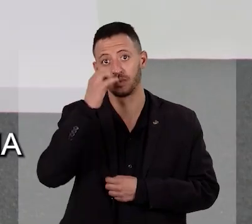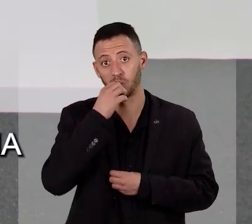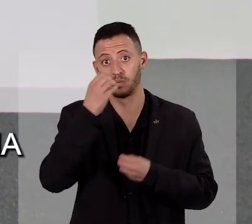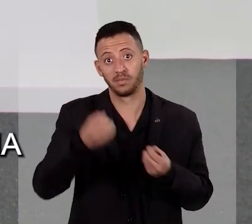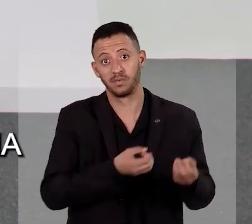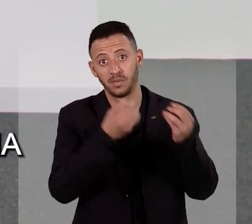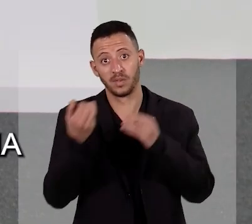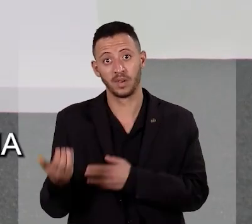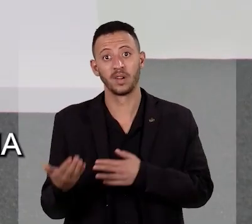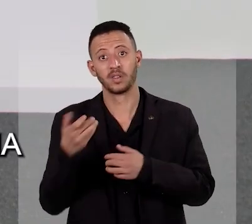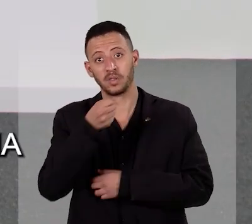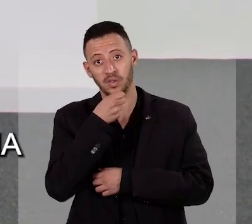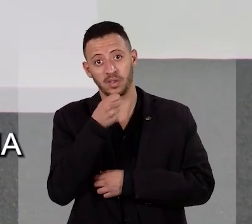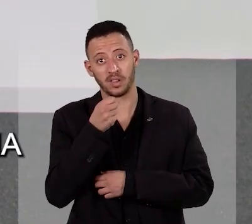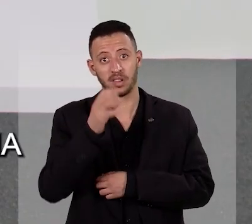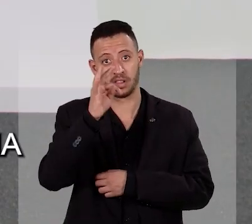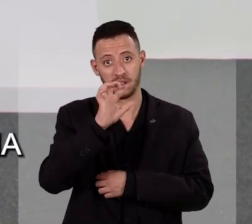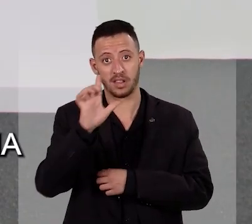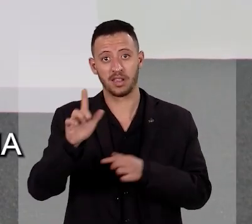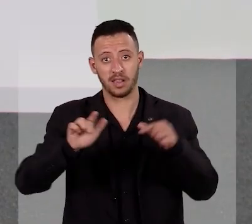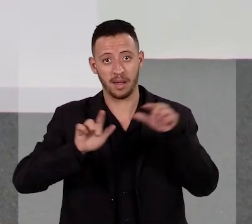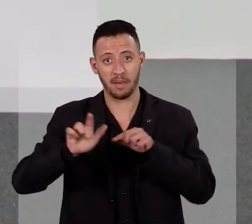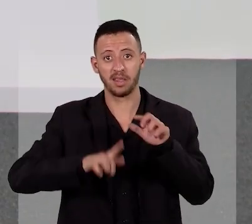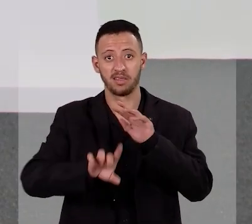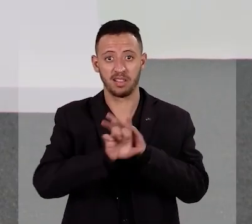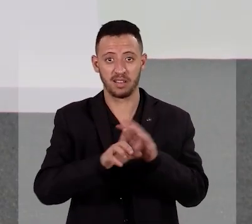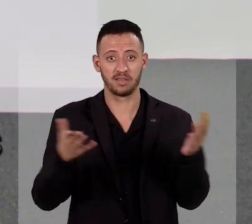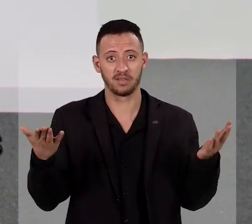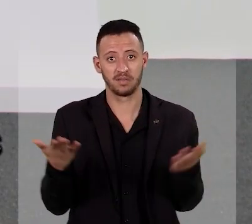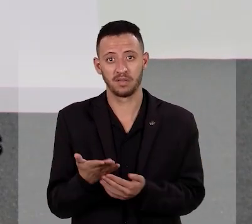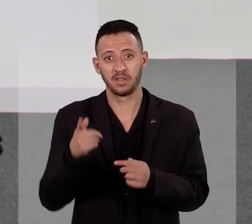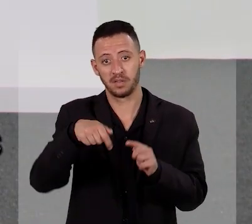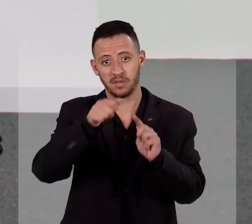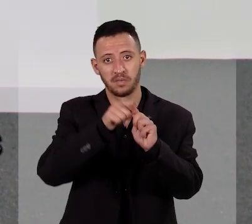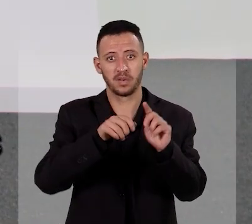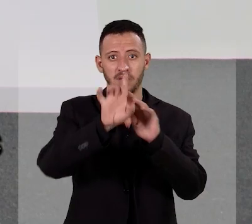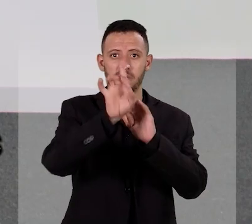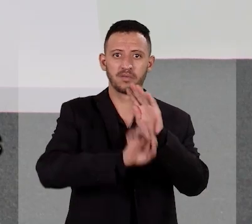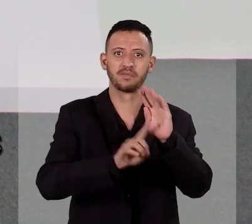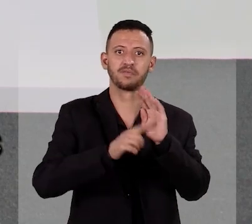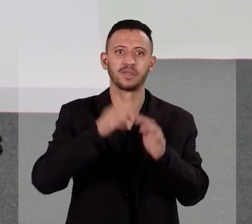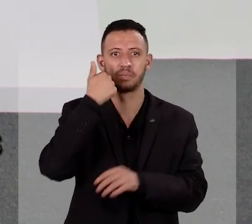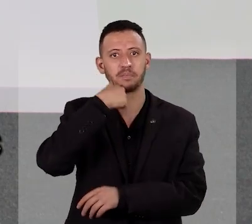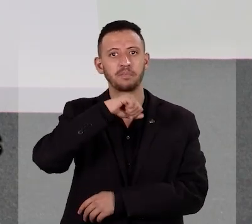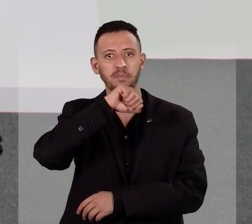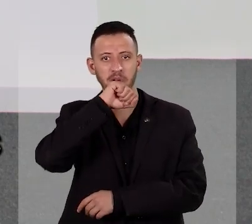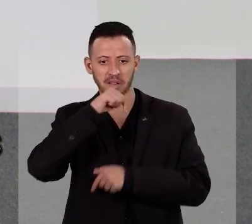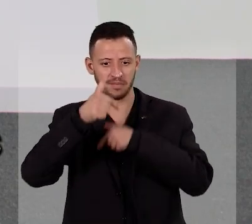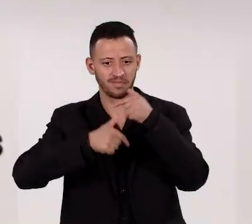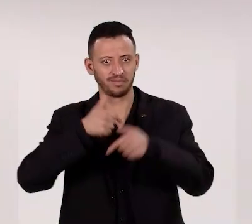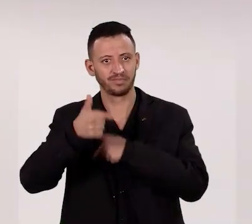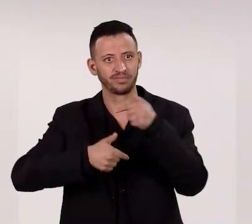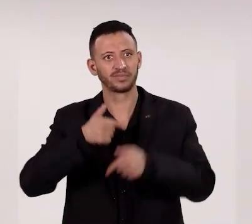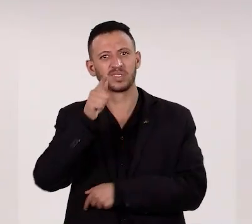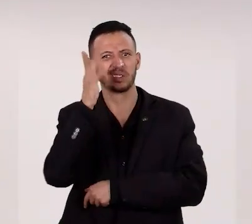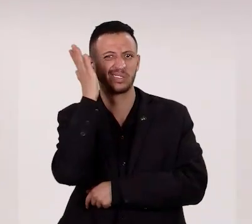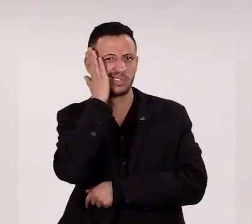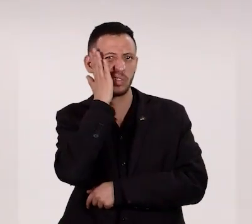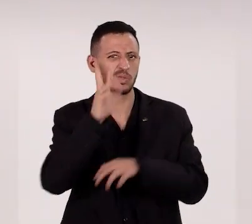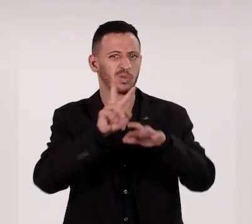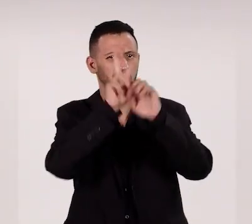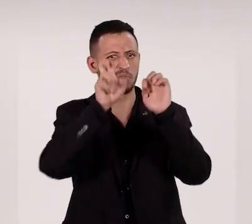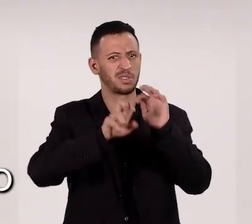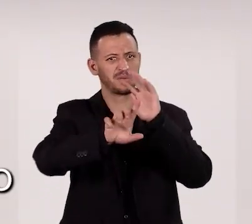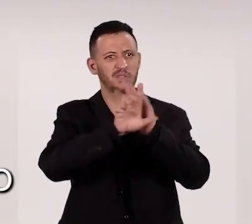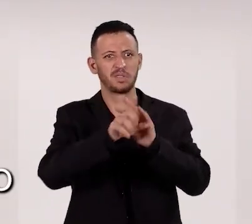Olá, seja bem-vindo ao programa Trabalho Legal de Maio. Neste mês vamos falar sobre os direitos das mães trabalhadoras. Você sabe o que